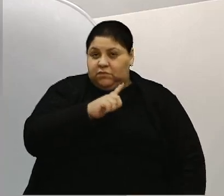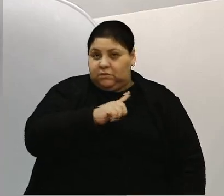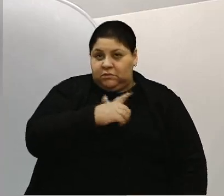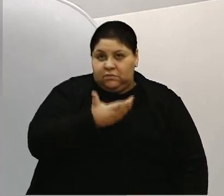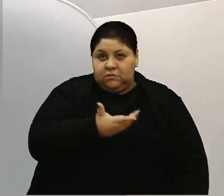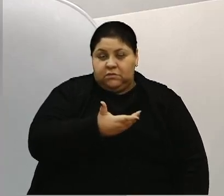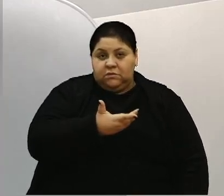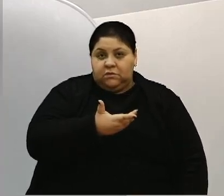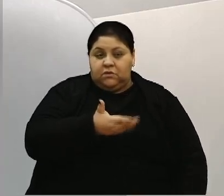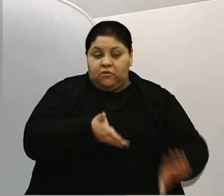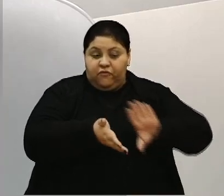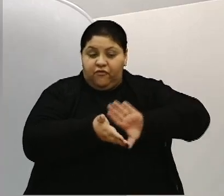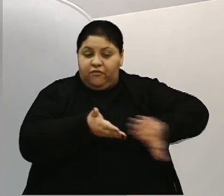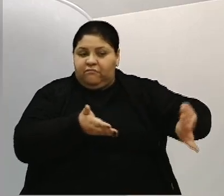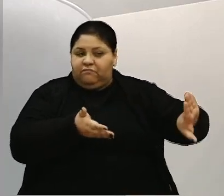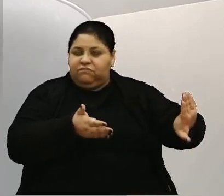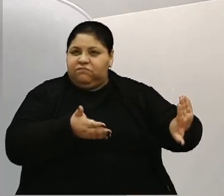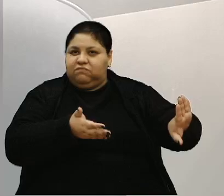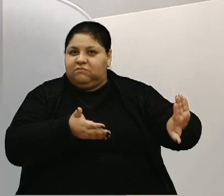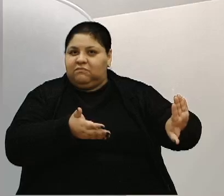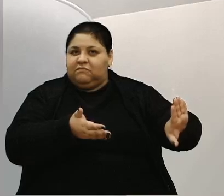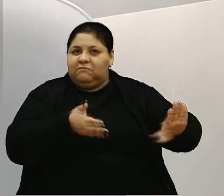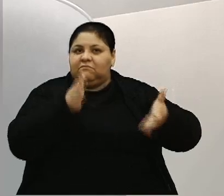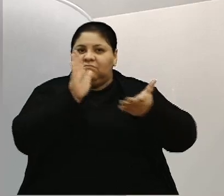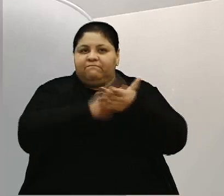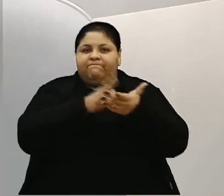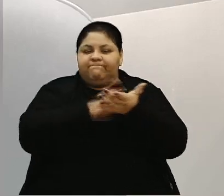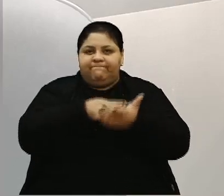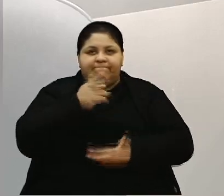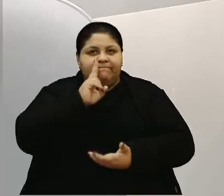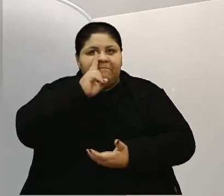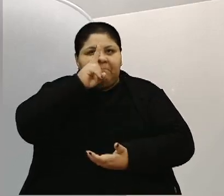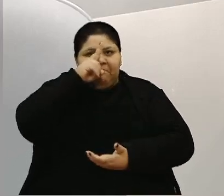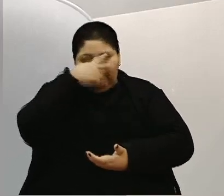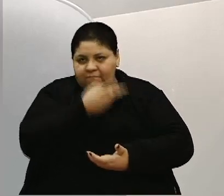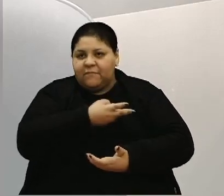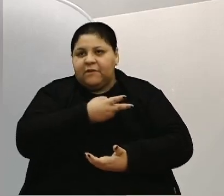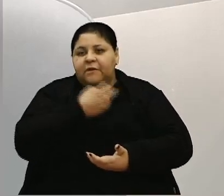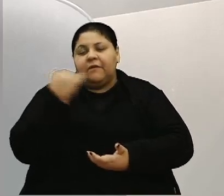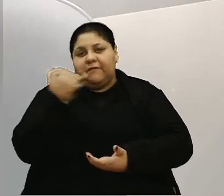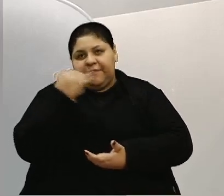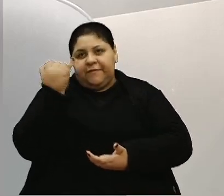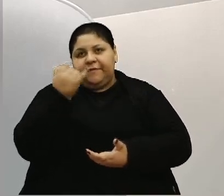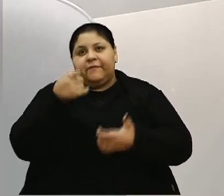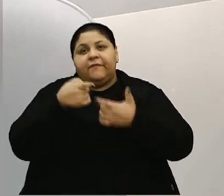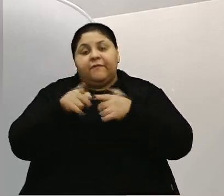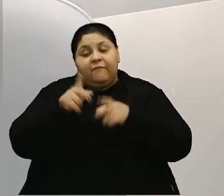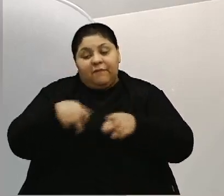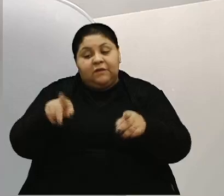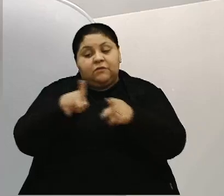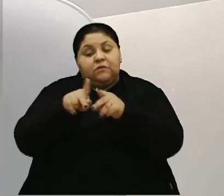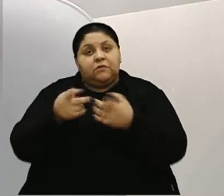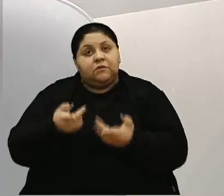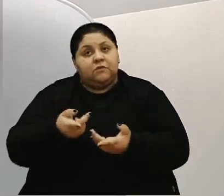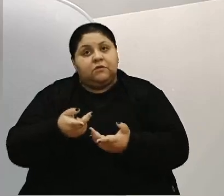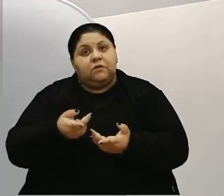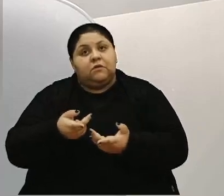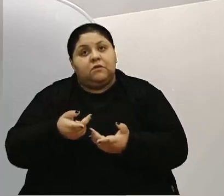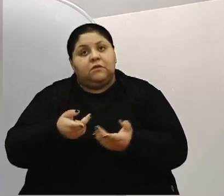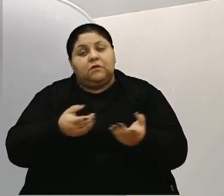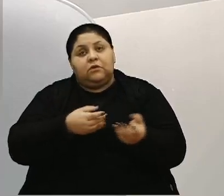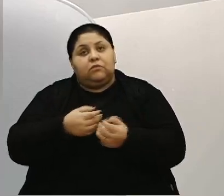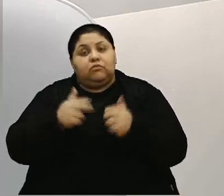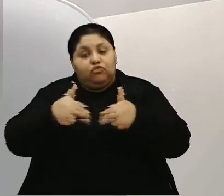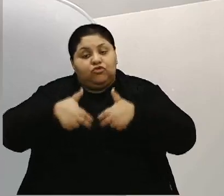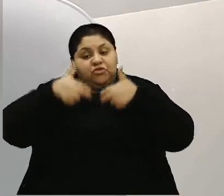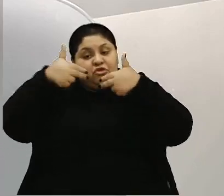foram deixadas de lado. Porque a cobrança é muito forte aqui, é pertinente, mas o povo, ele é de muitas etnias e